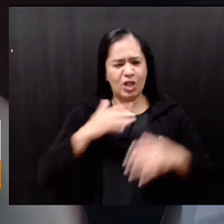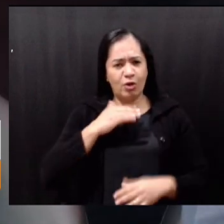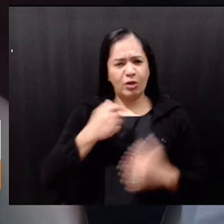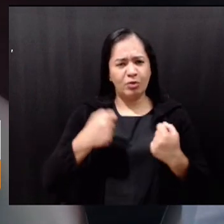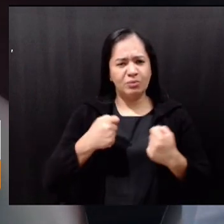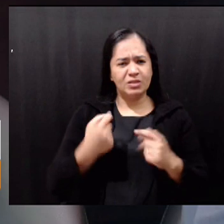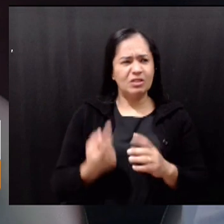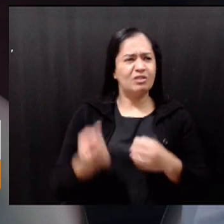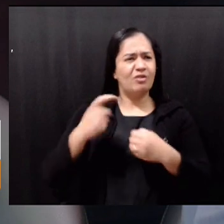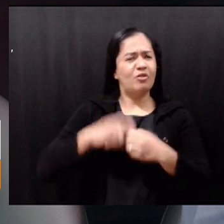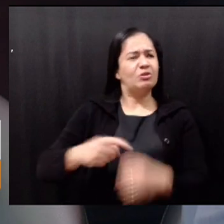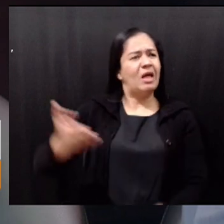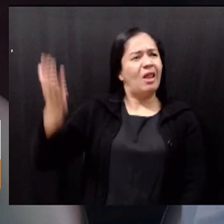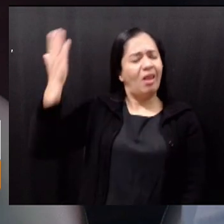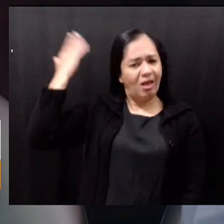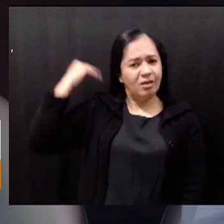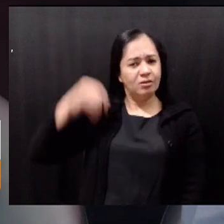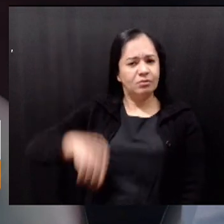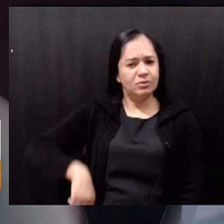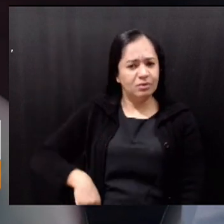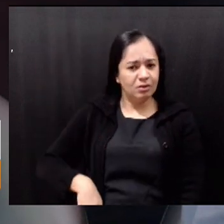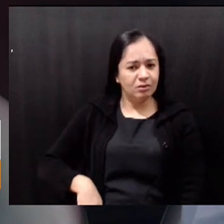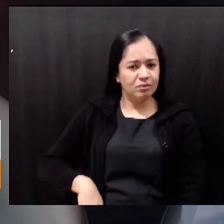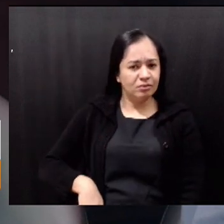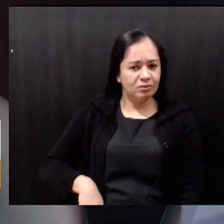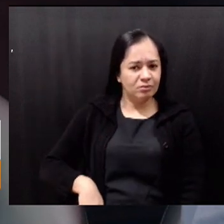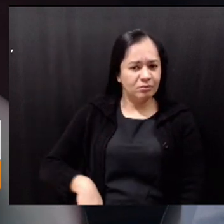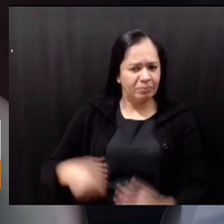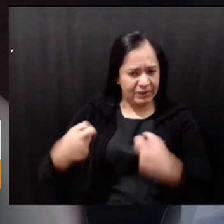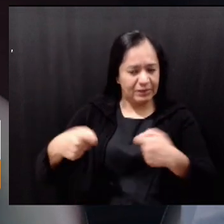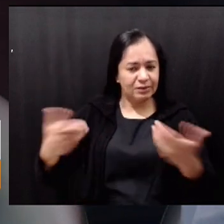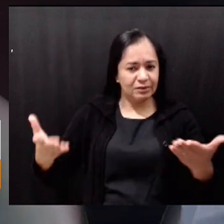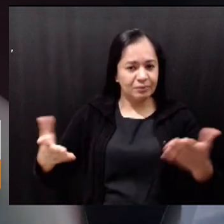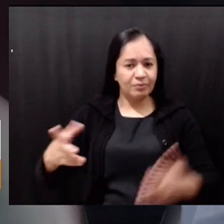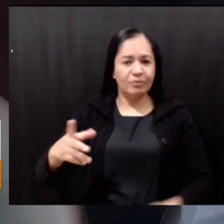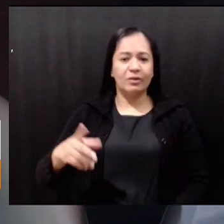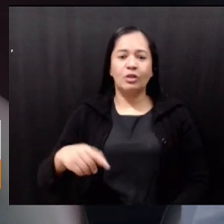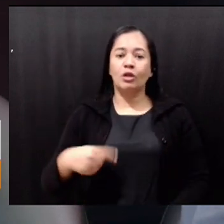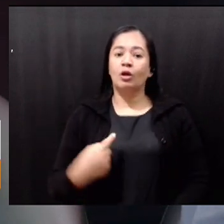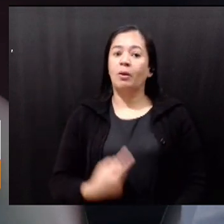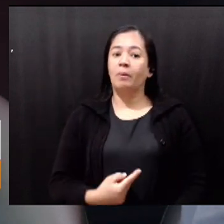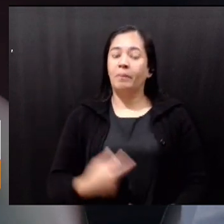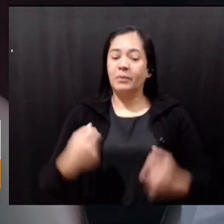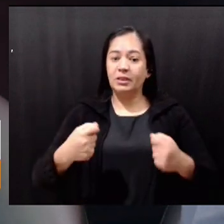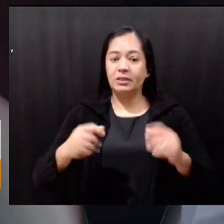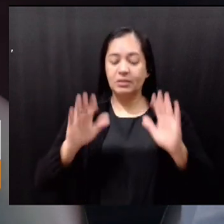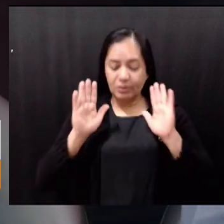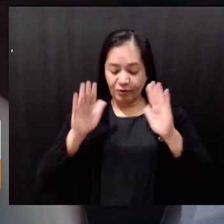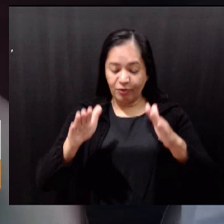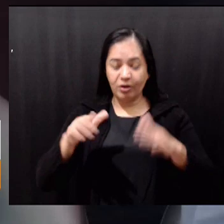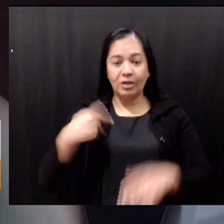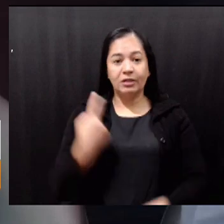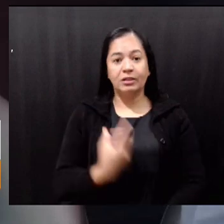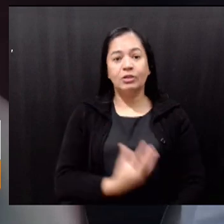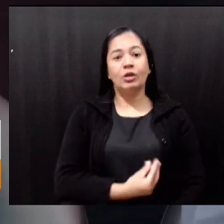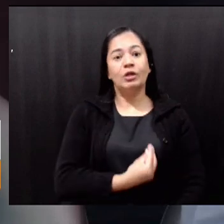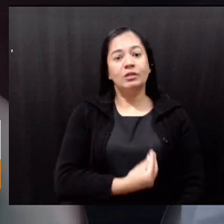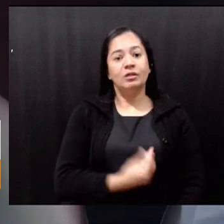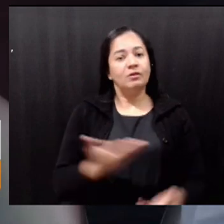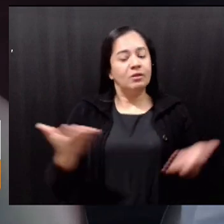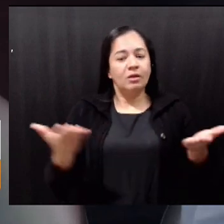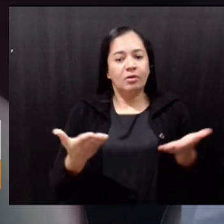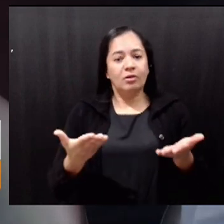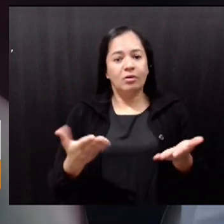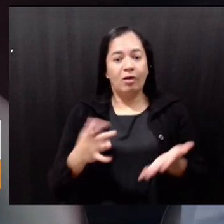aconteceu, Uhum. né? E aí eu acho que olhar para a nossa realidade, né? Poxa, realmente pode ser que seja uma amizade